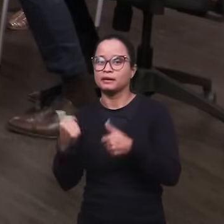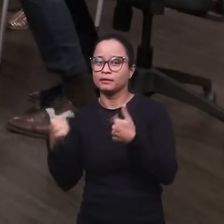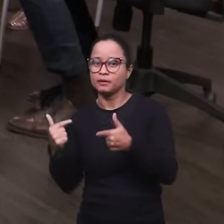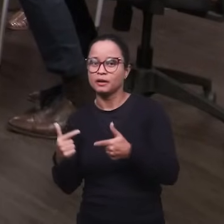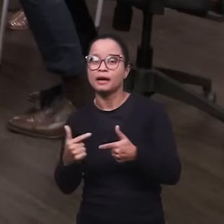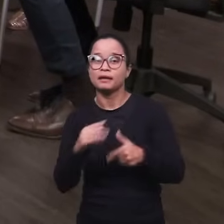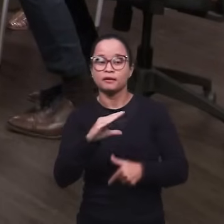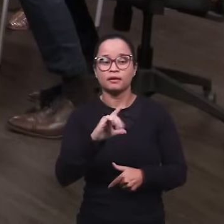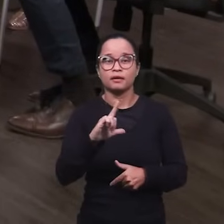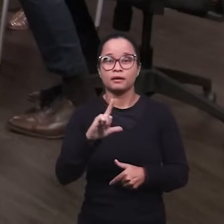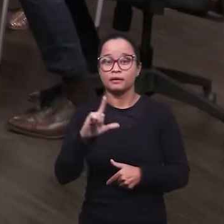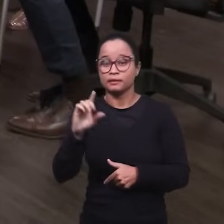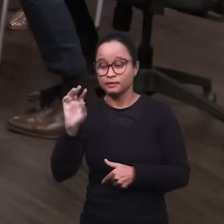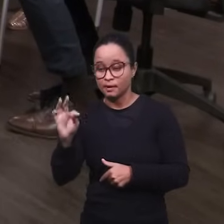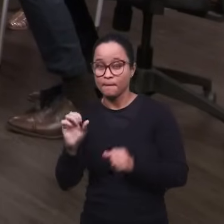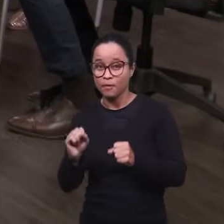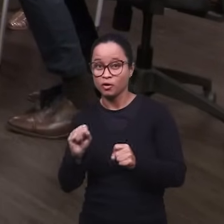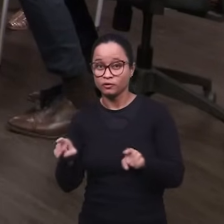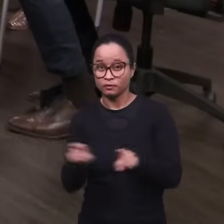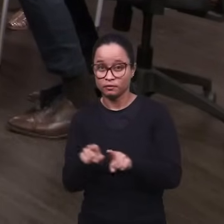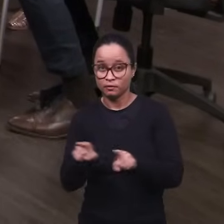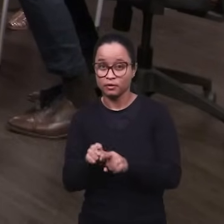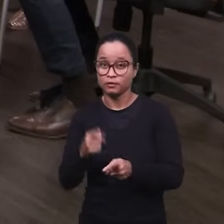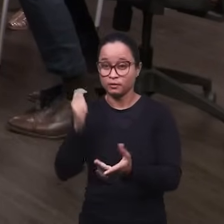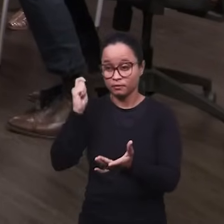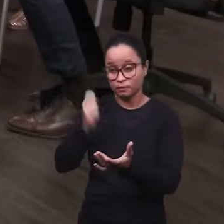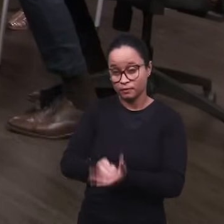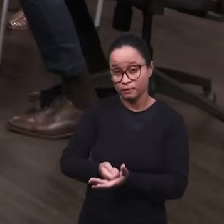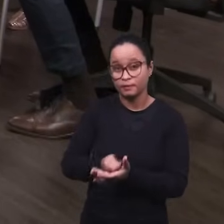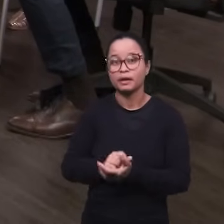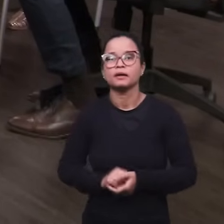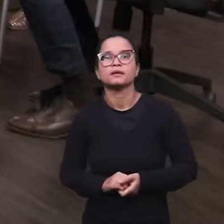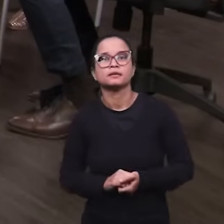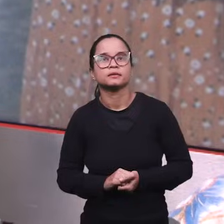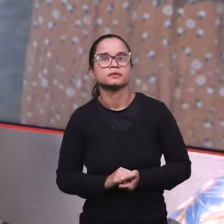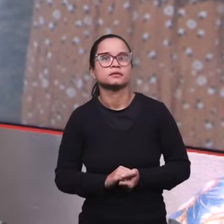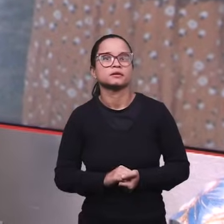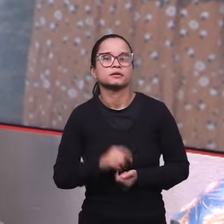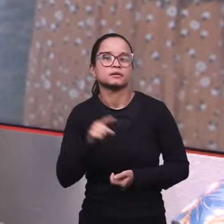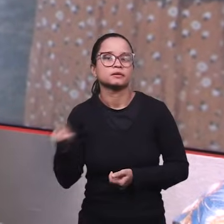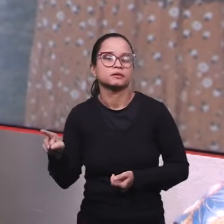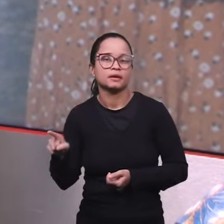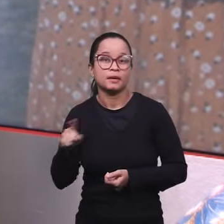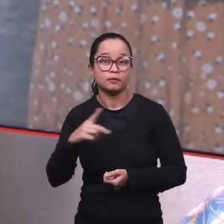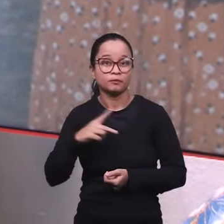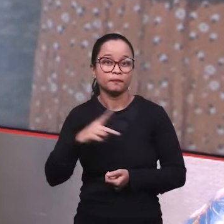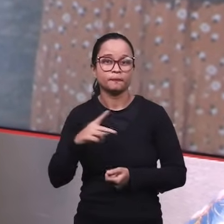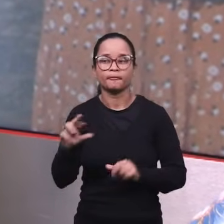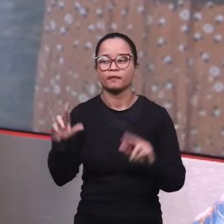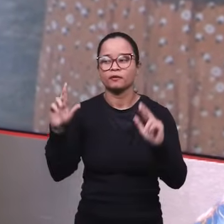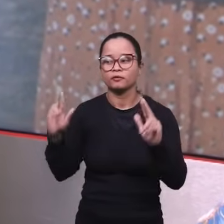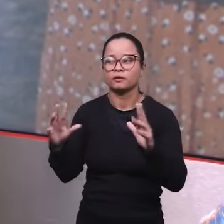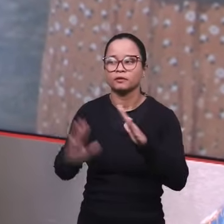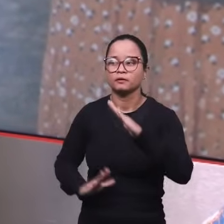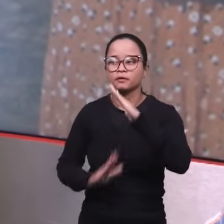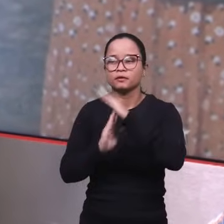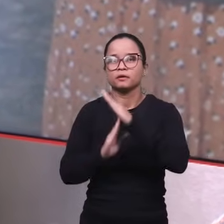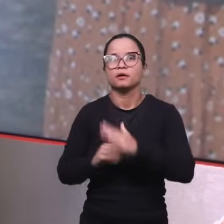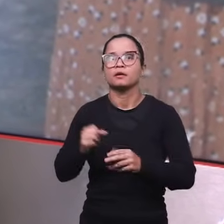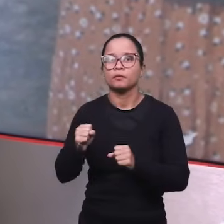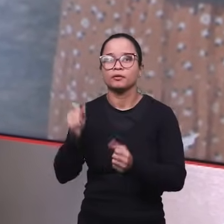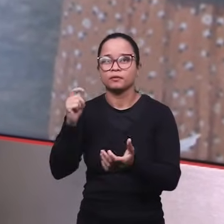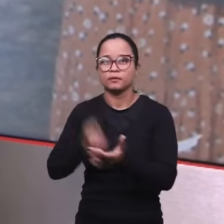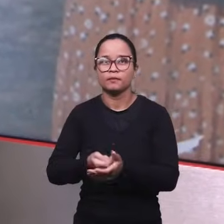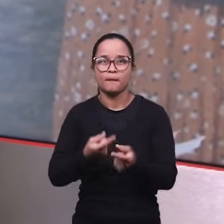pode contribuir também como contribuinte individual. Né? Se eu ganho 4 aqui como CLT, então a diferença para chegar no teto, eu